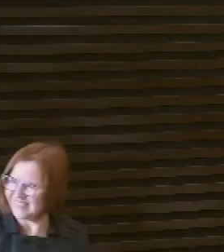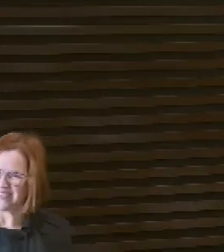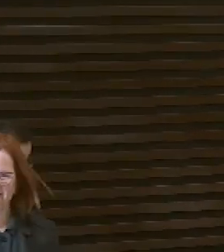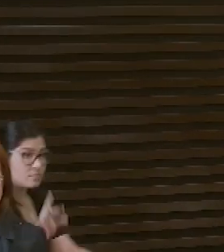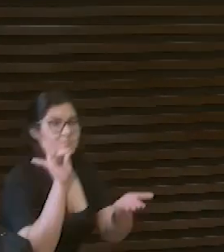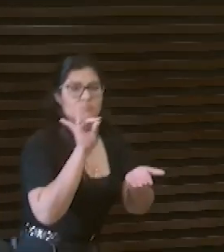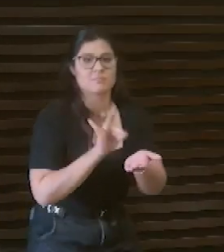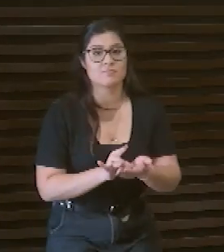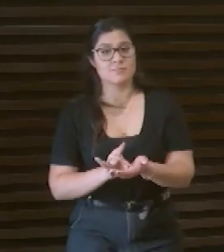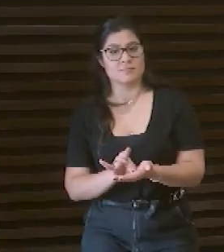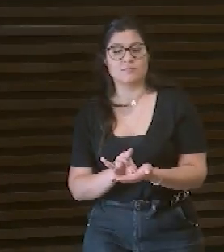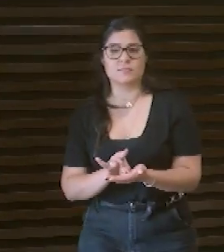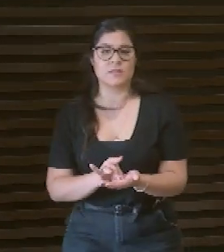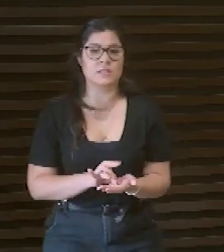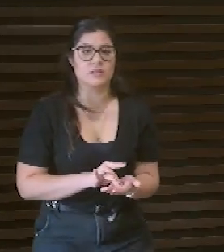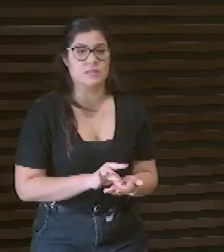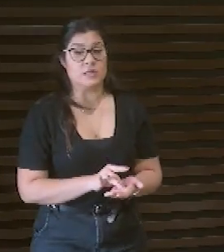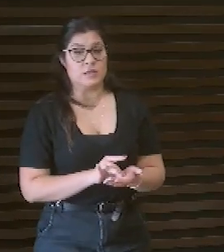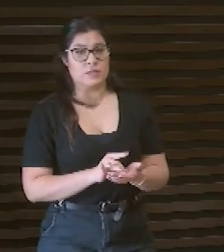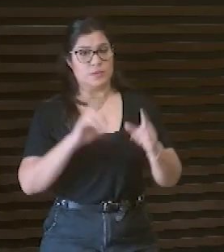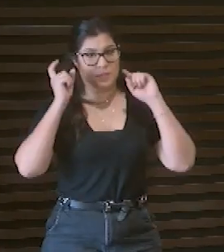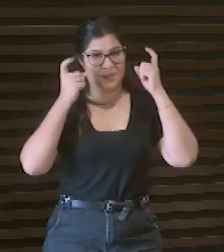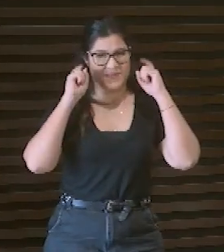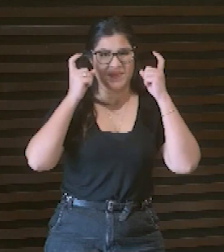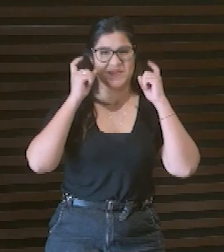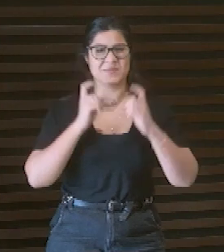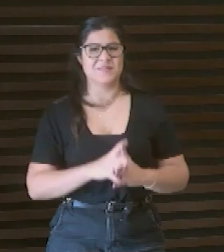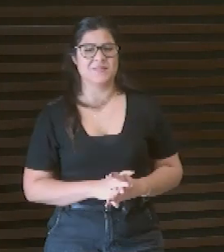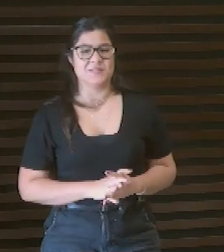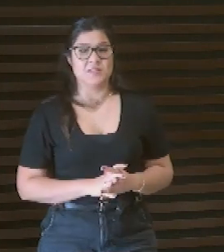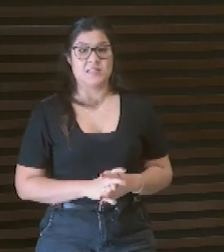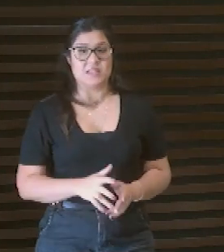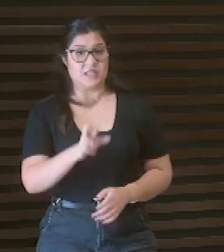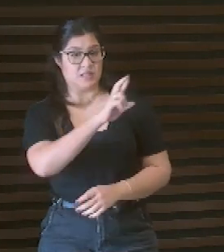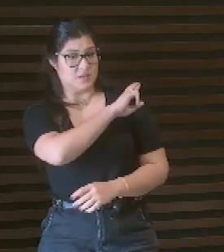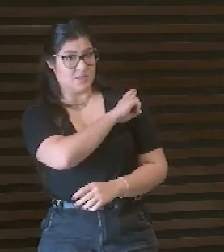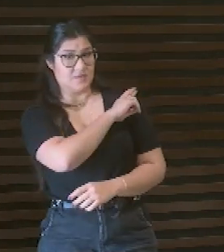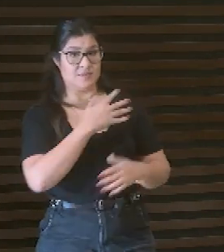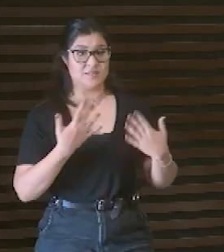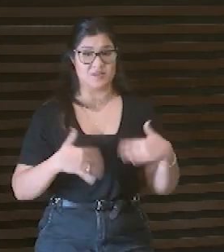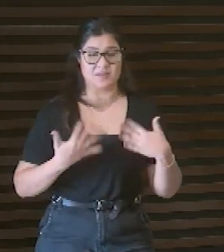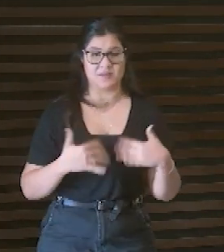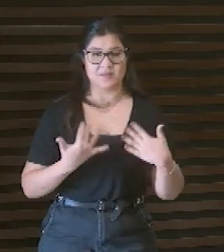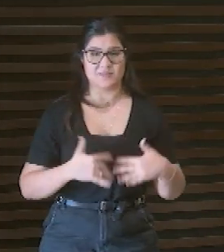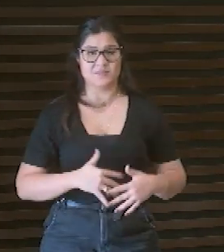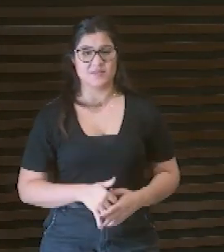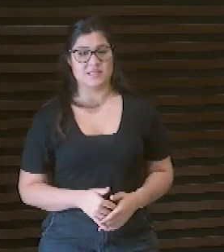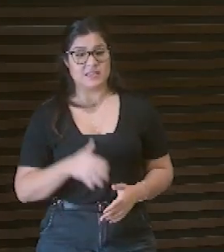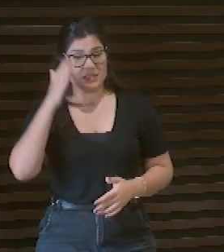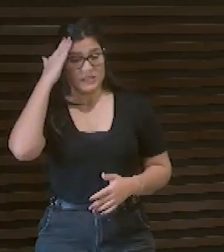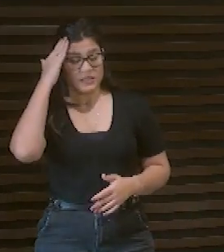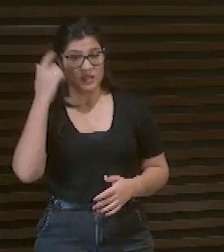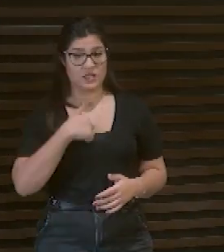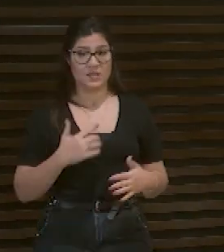tremer. Se eu ficar assim com a mão, vocês vão ver que a mão treme. Não tem jeito. A responsabilidade é muito grande. Sei o quanto sou